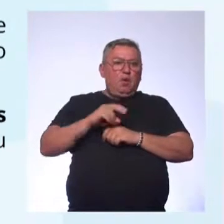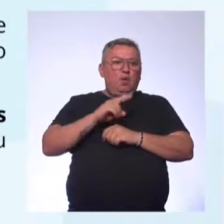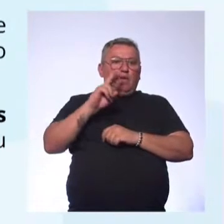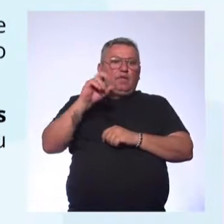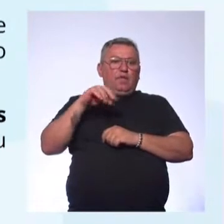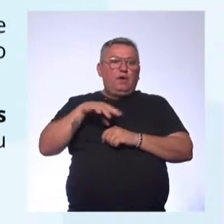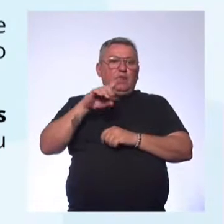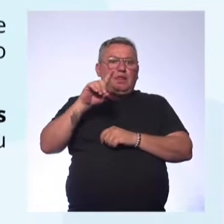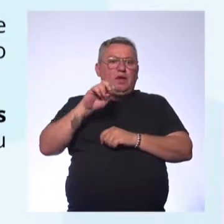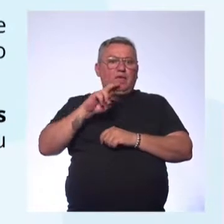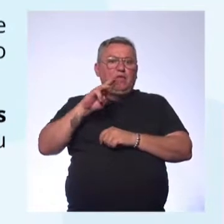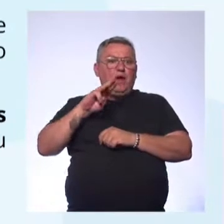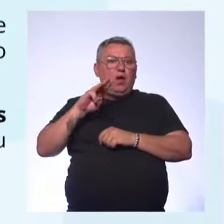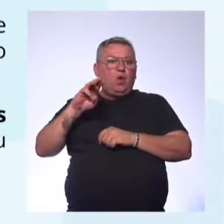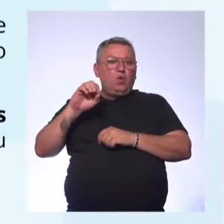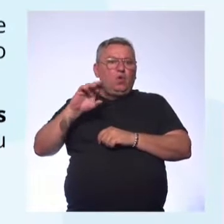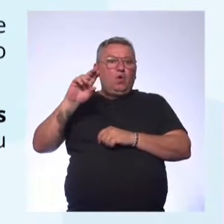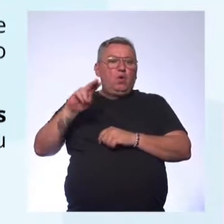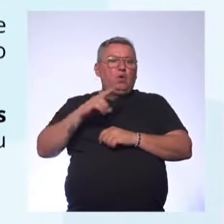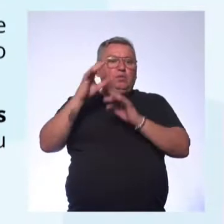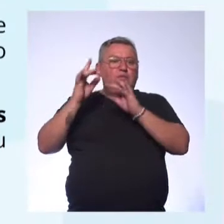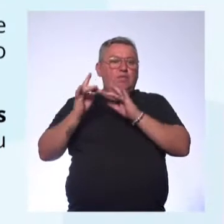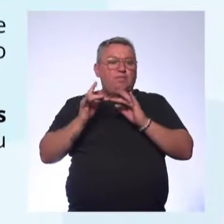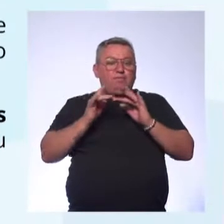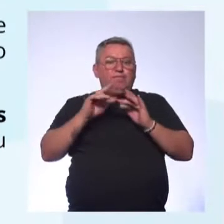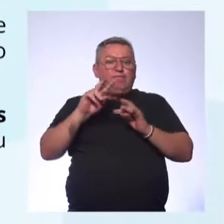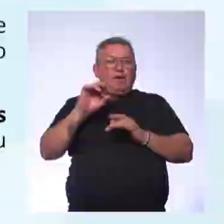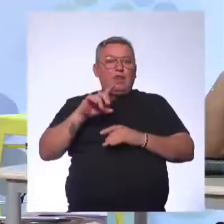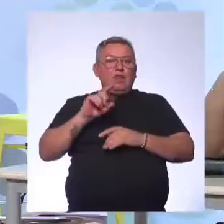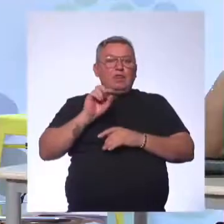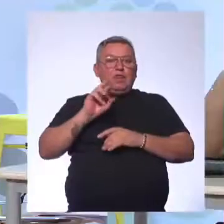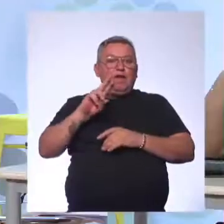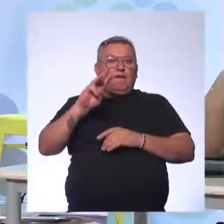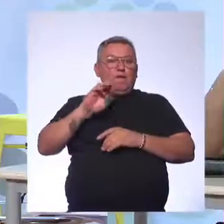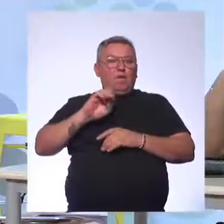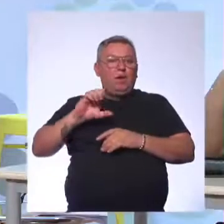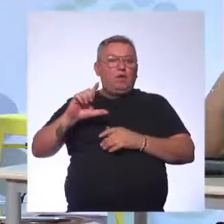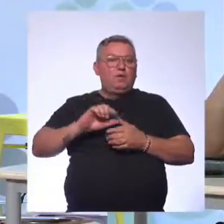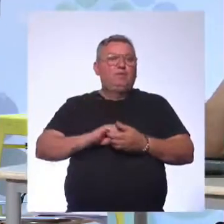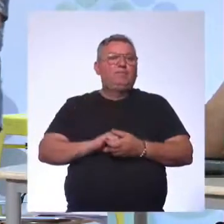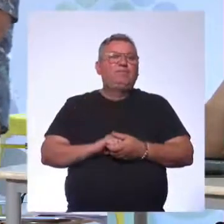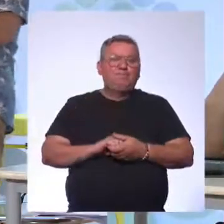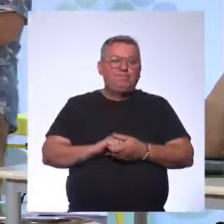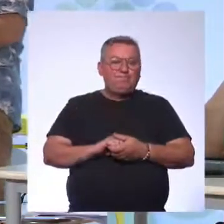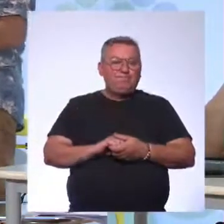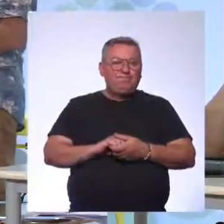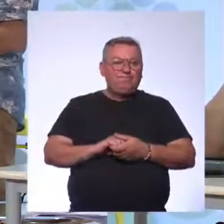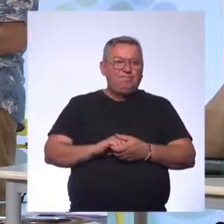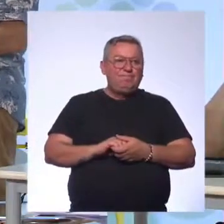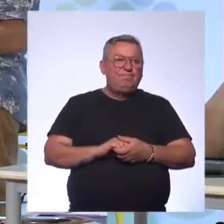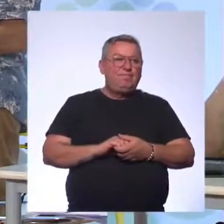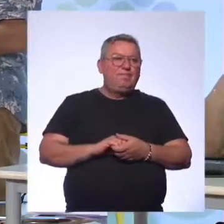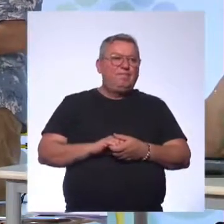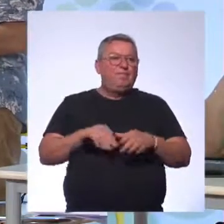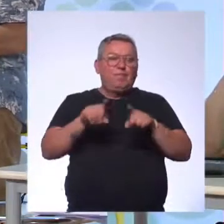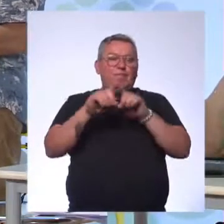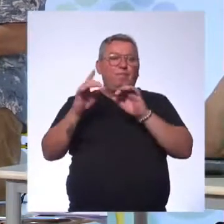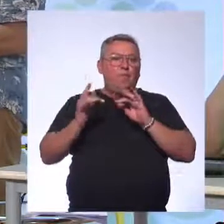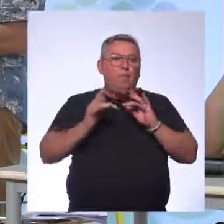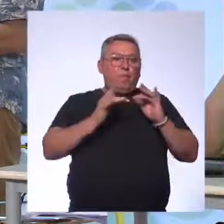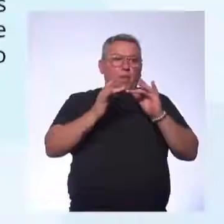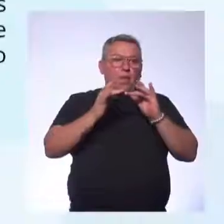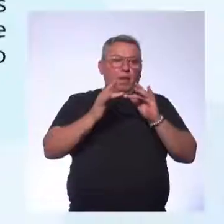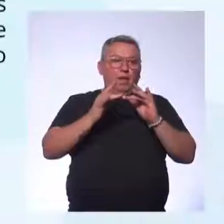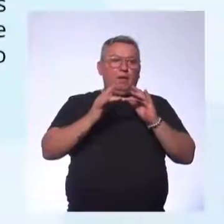forças de Van Der waals ou interações de Van der waals ok e o interação